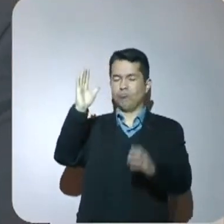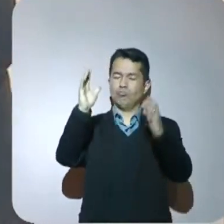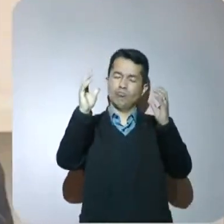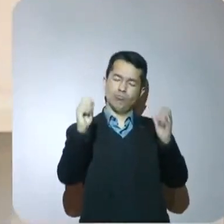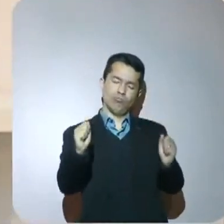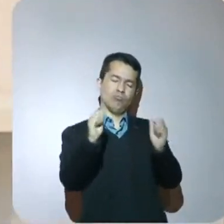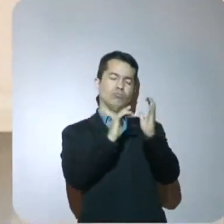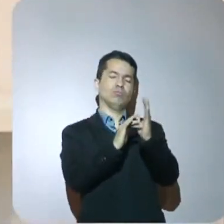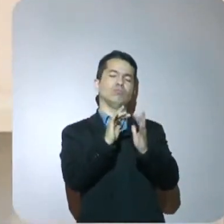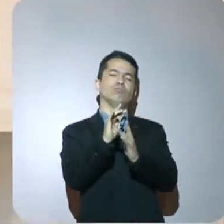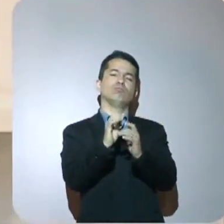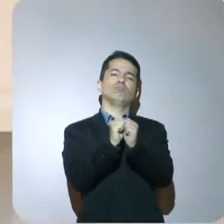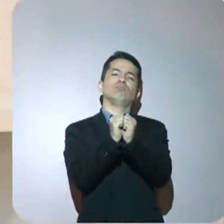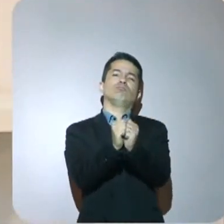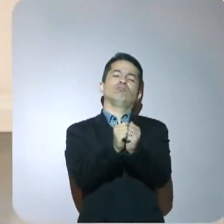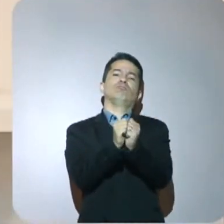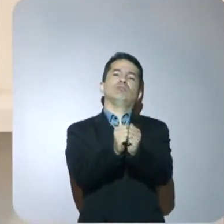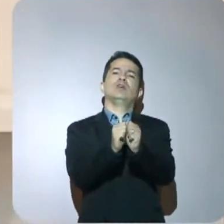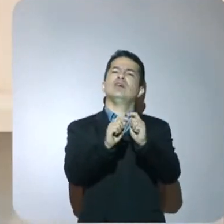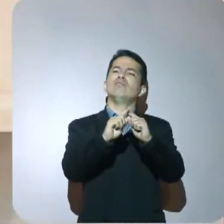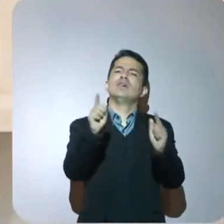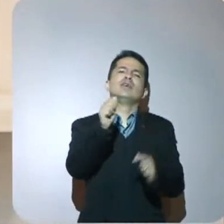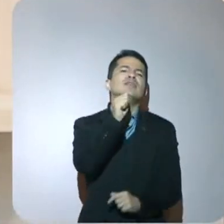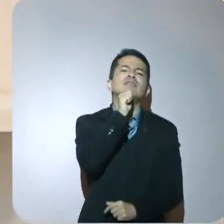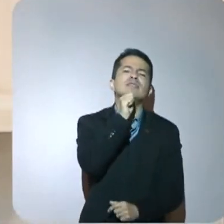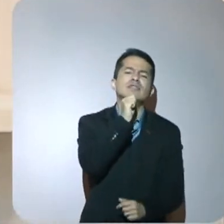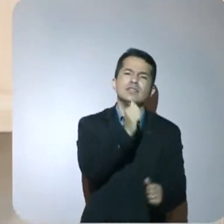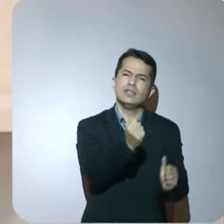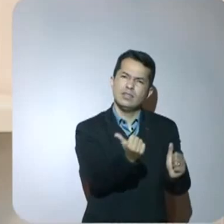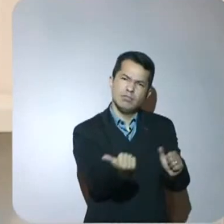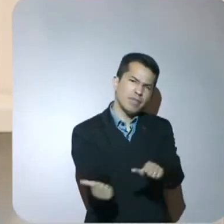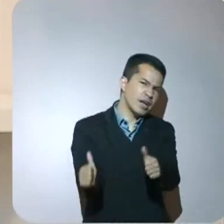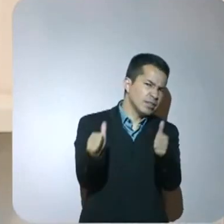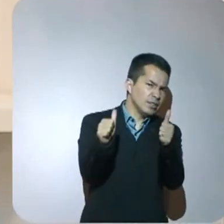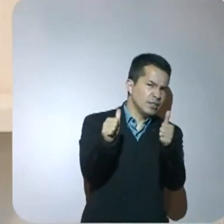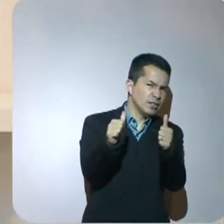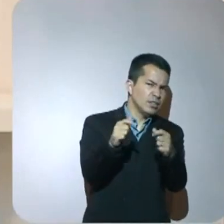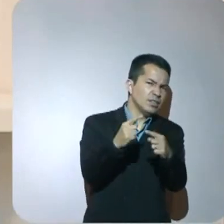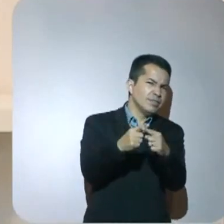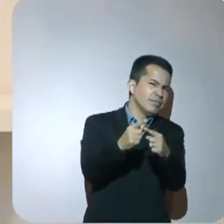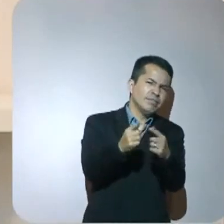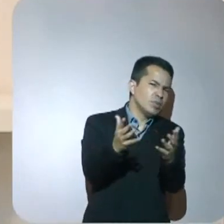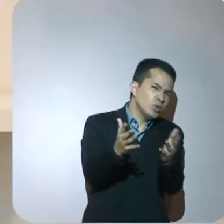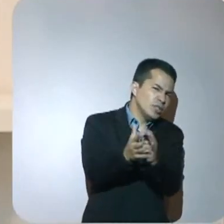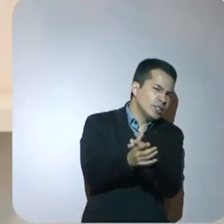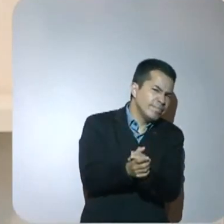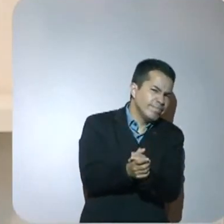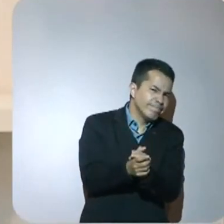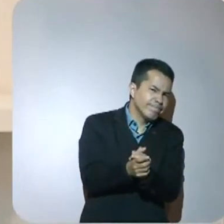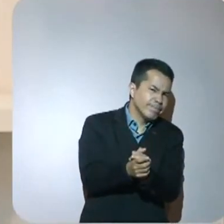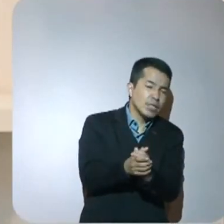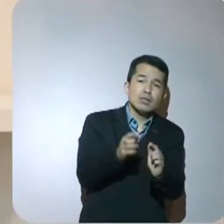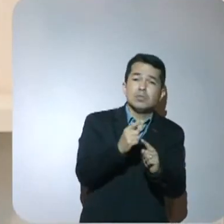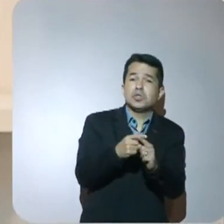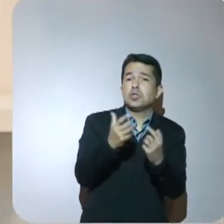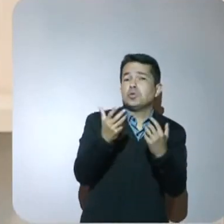gente, mas não pedem o batismo. Por quê? Porque tem medo de magoar pessoas